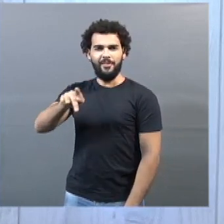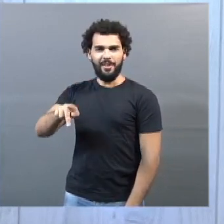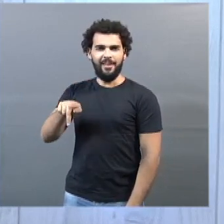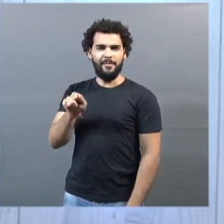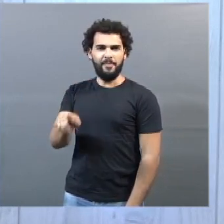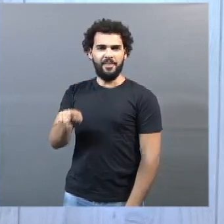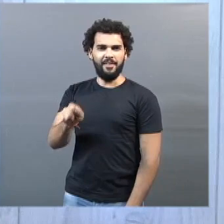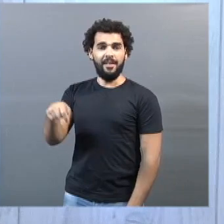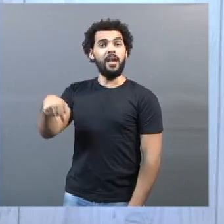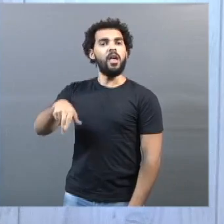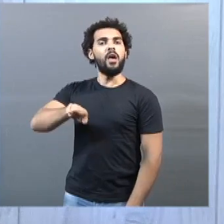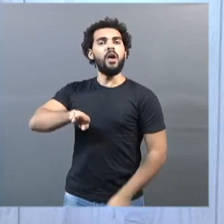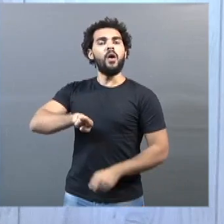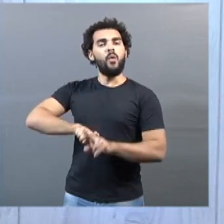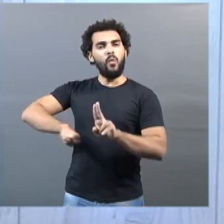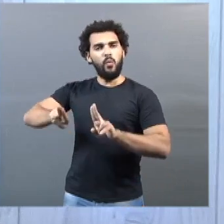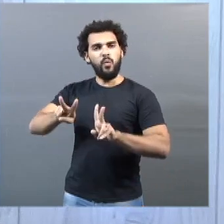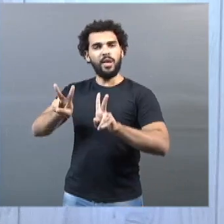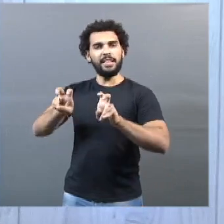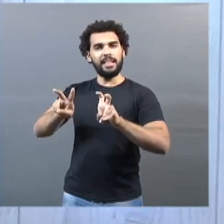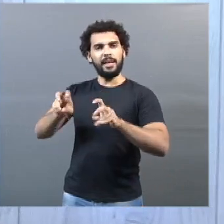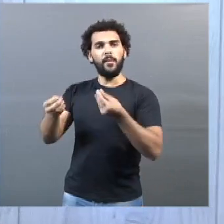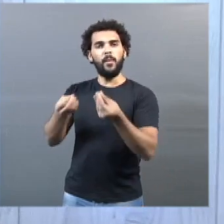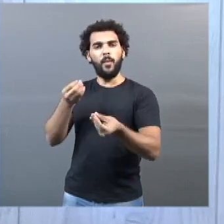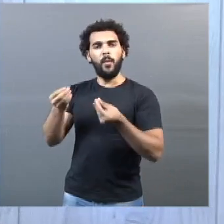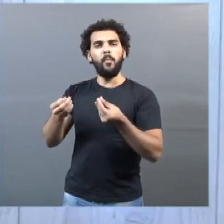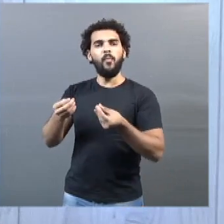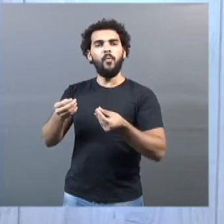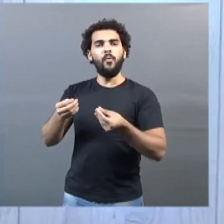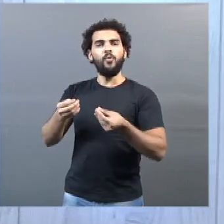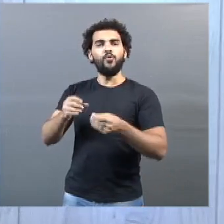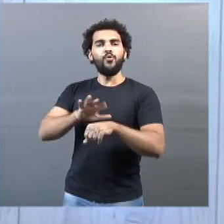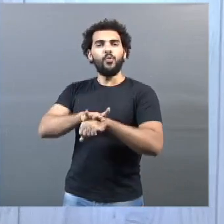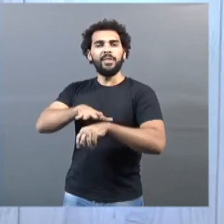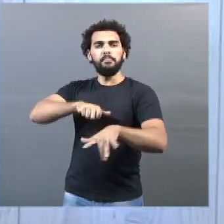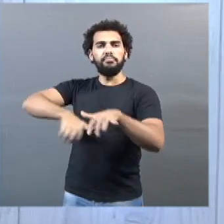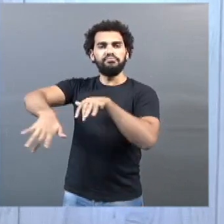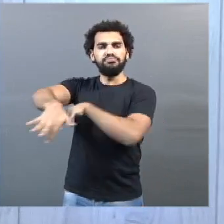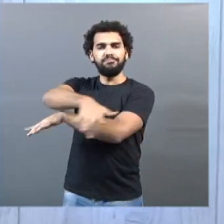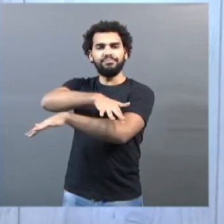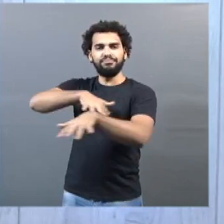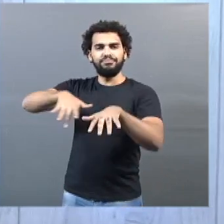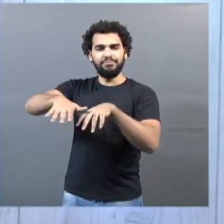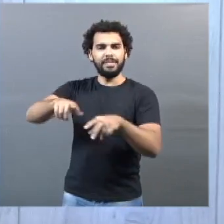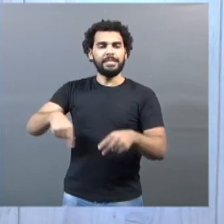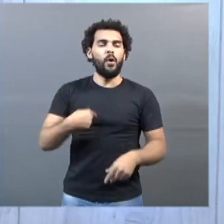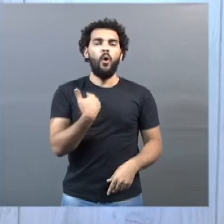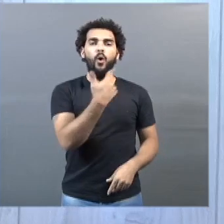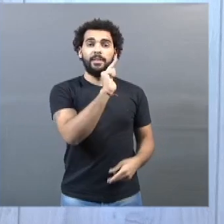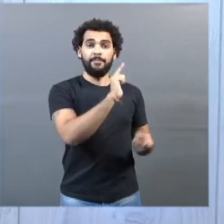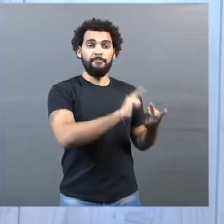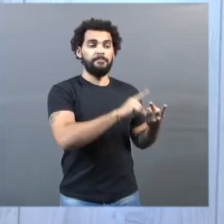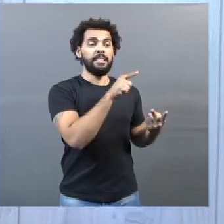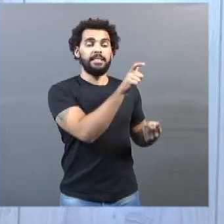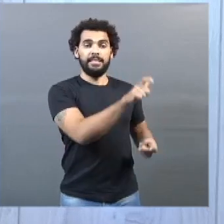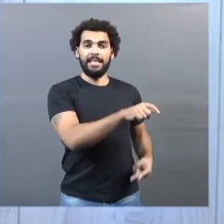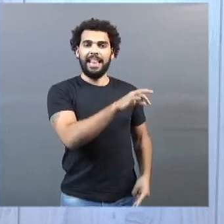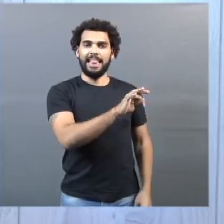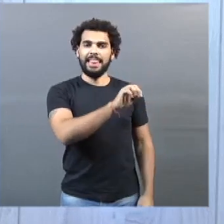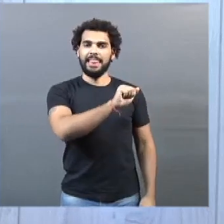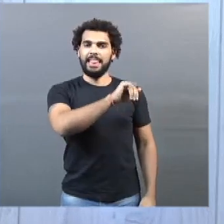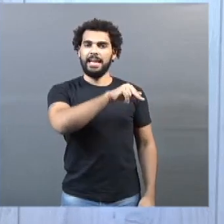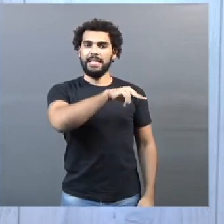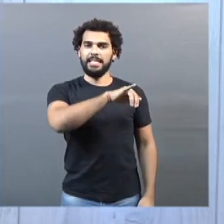de epidemiologia e saúde coletiva, e também com a Tânia Martins, que é jornalista e técnica